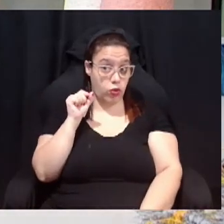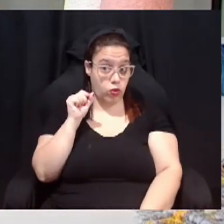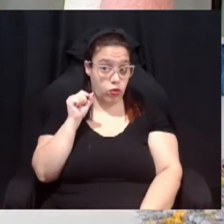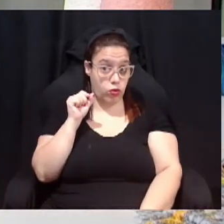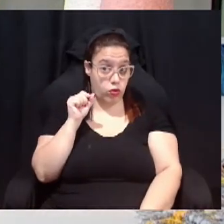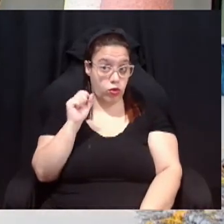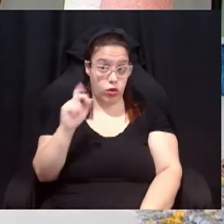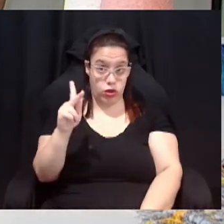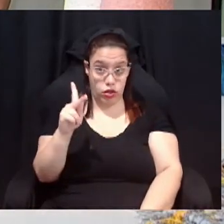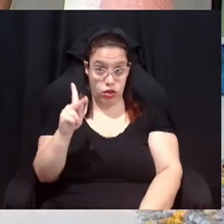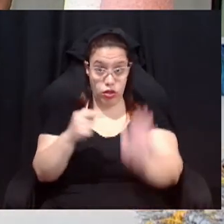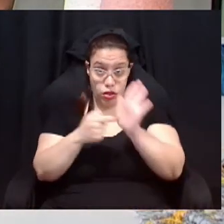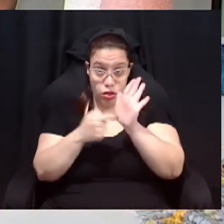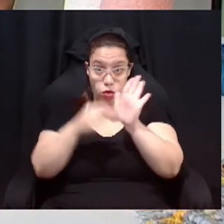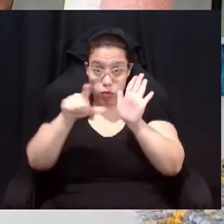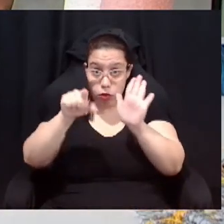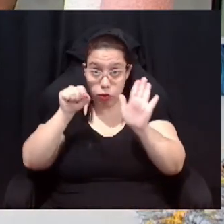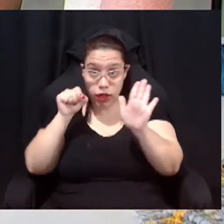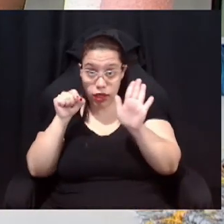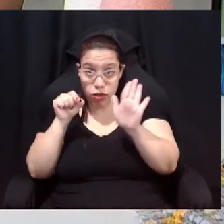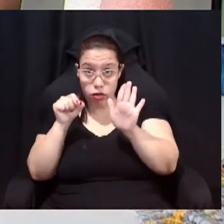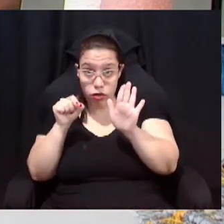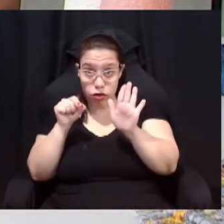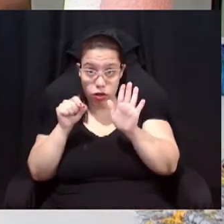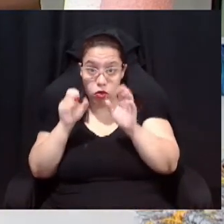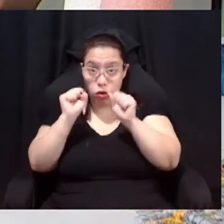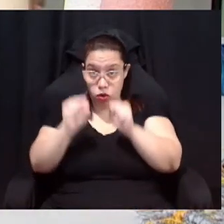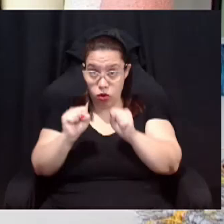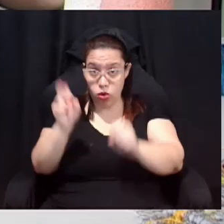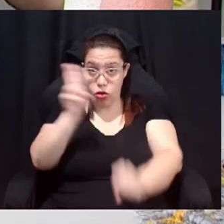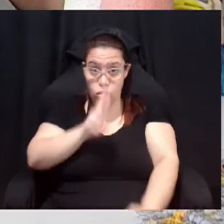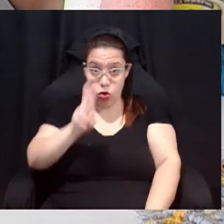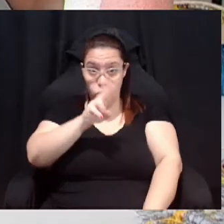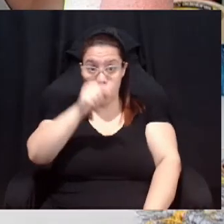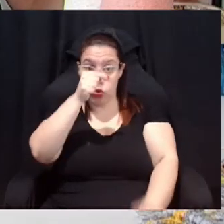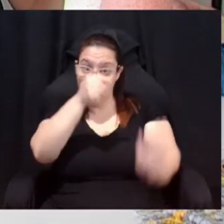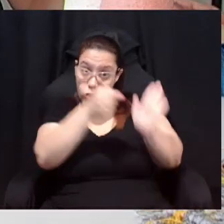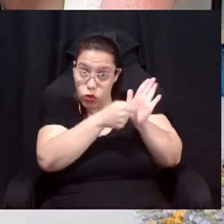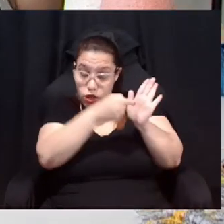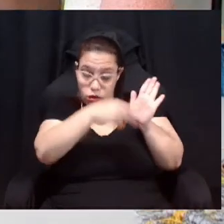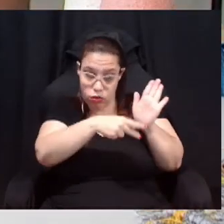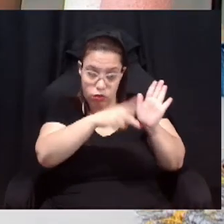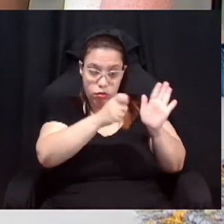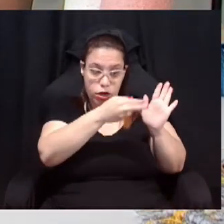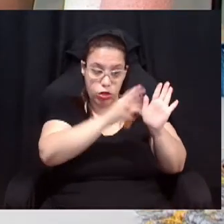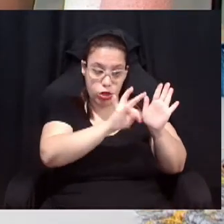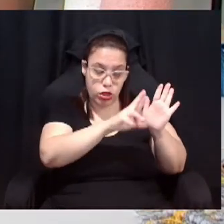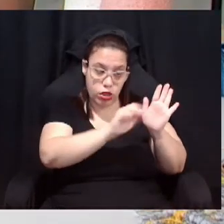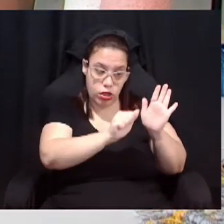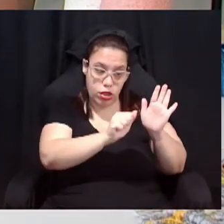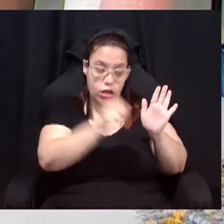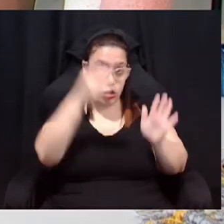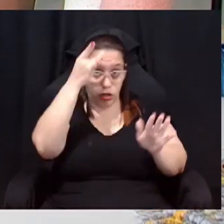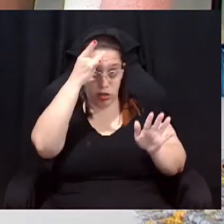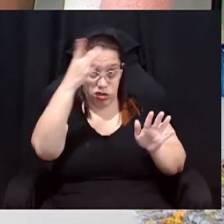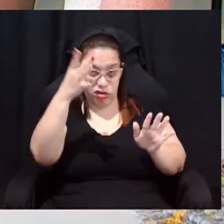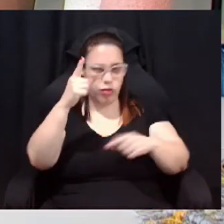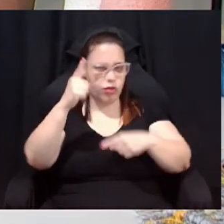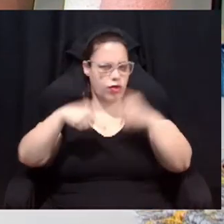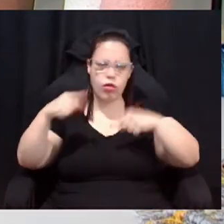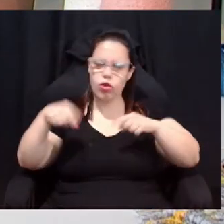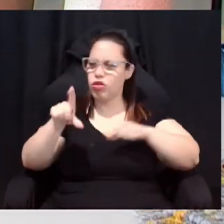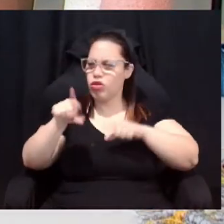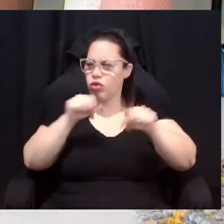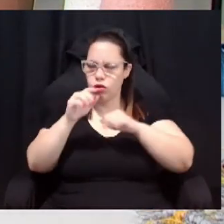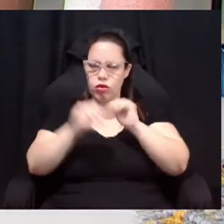A crepe é uma opção. Se puder, use uma prancheta, mais fácil. Você vai conseguir usar para várias outras peças, tá